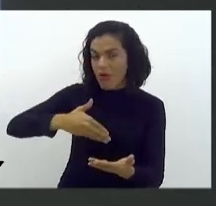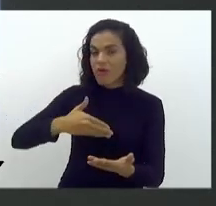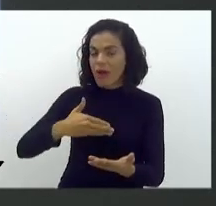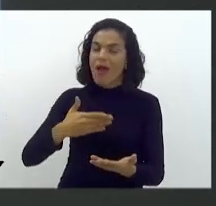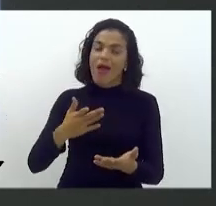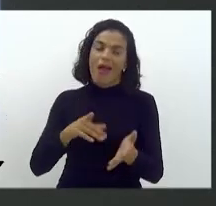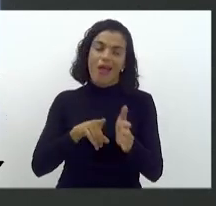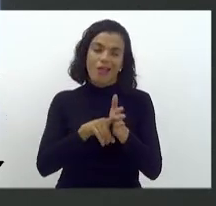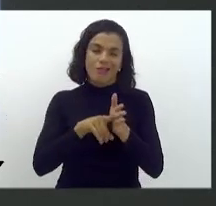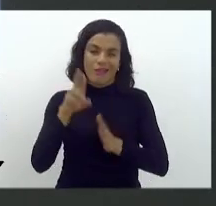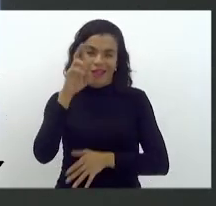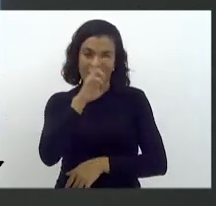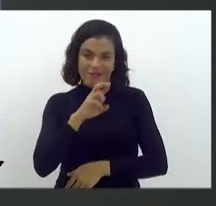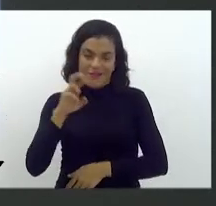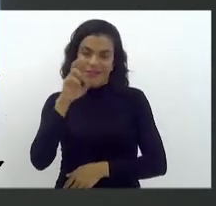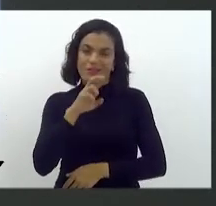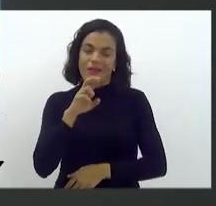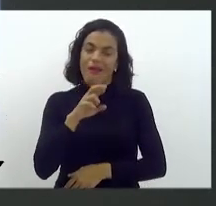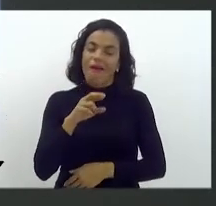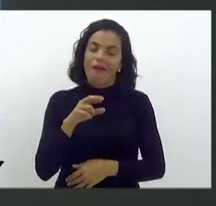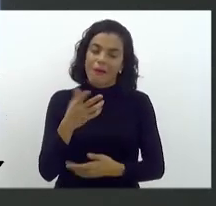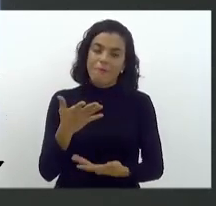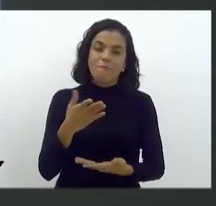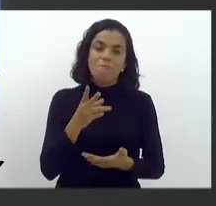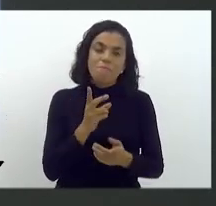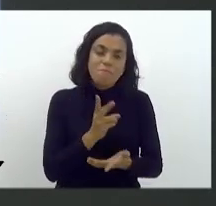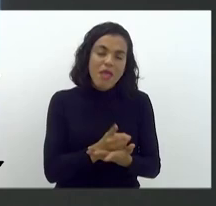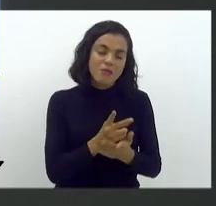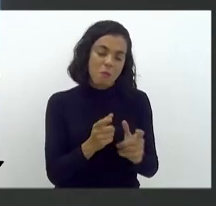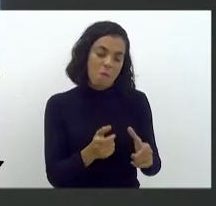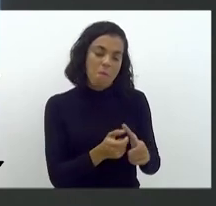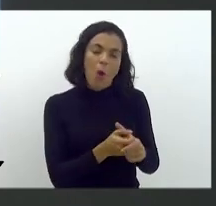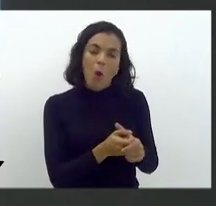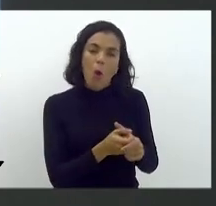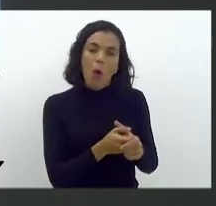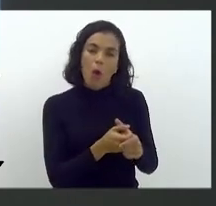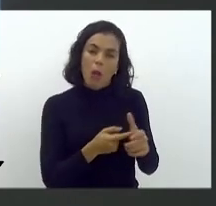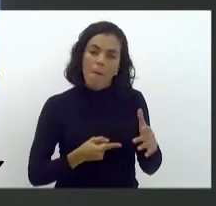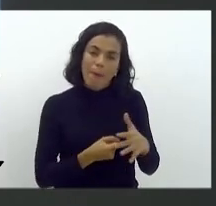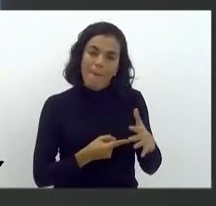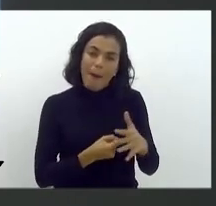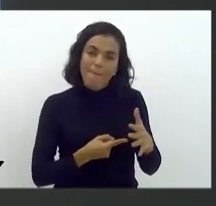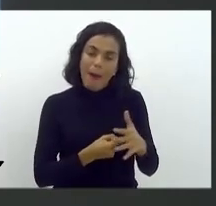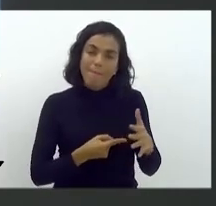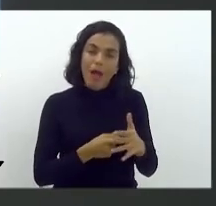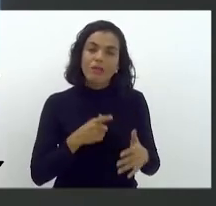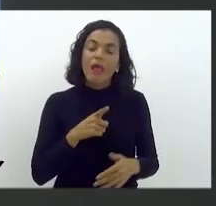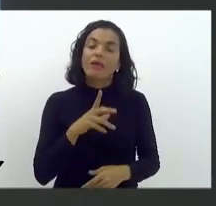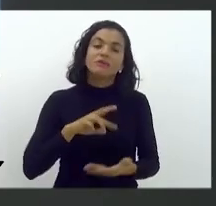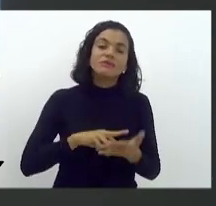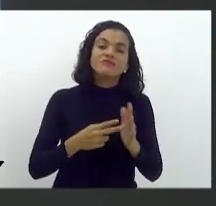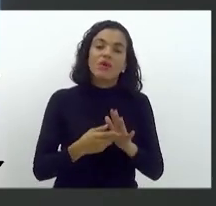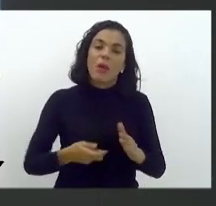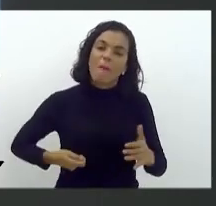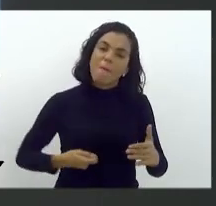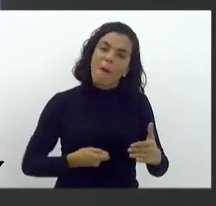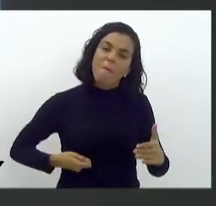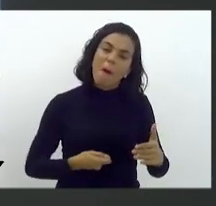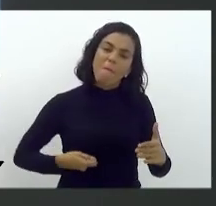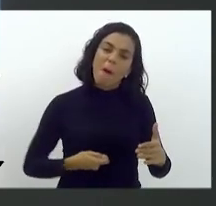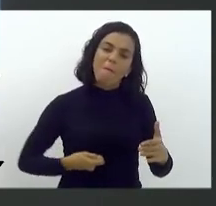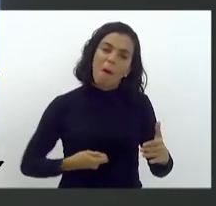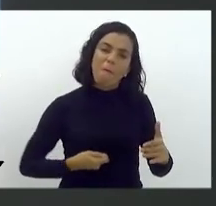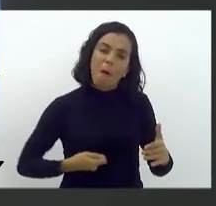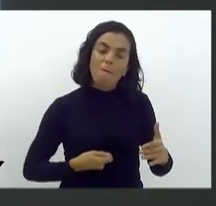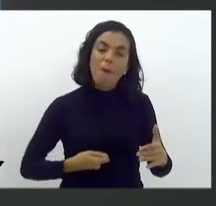nas investigações mesmo que sejam poucas há uma pressão para que também